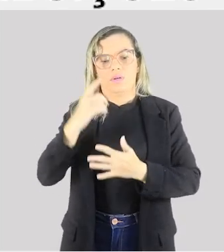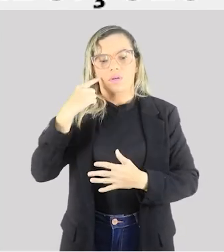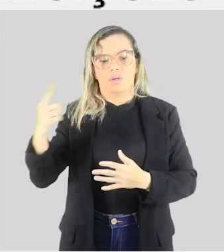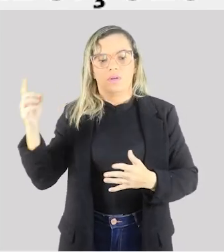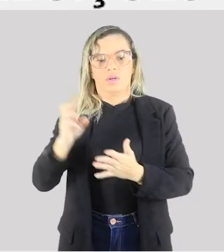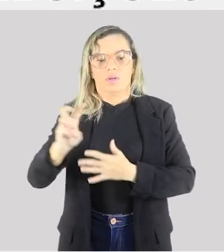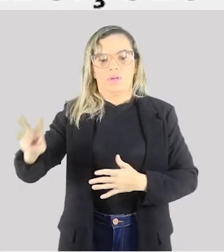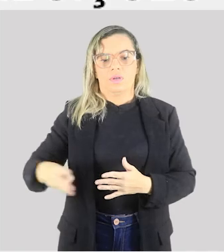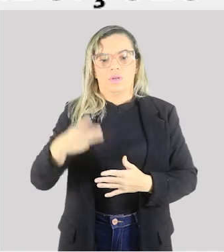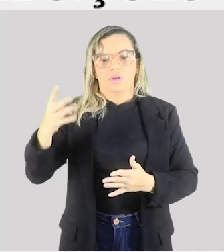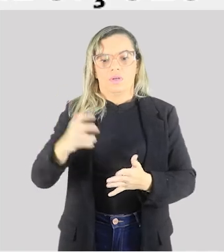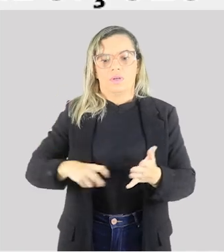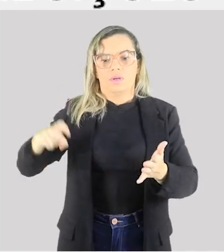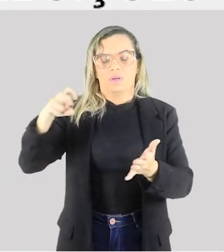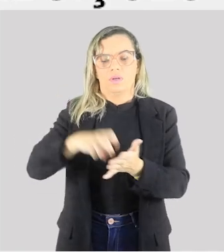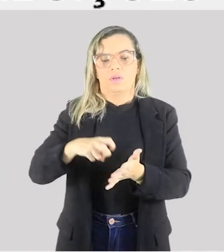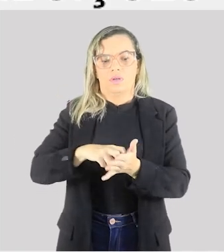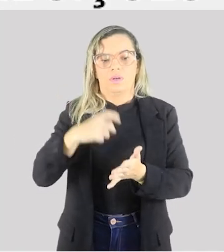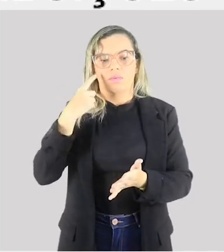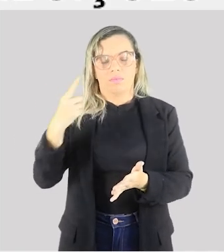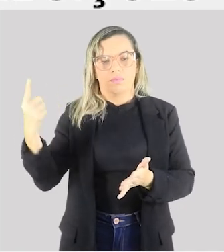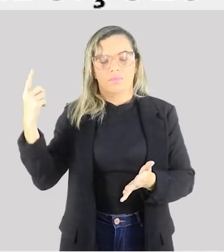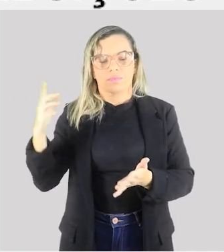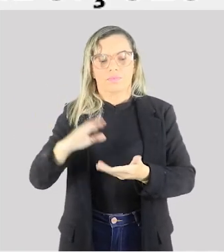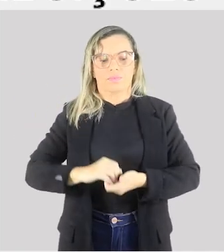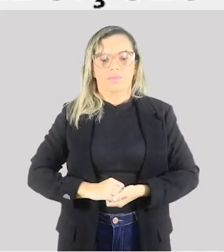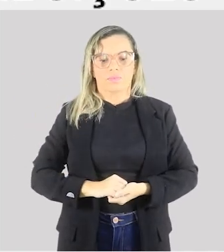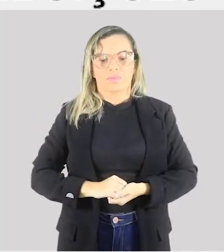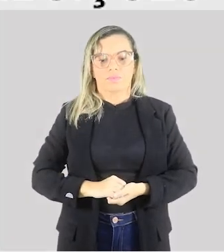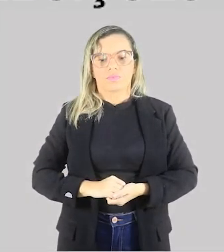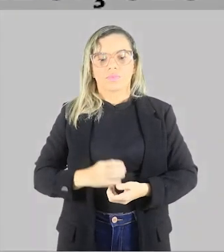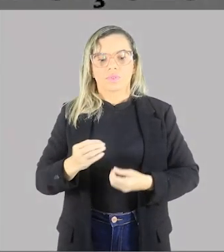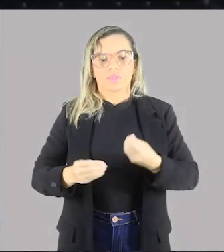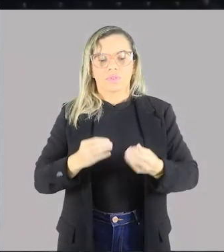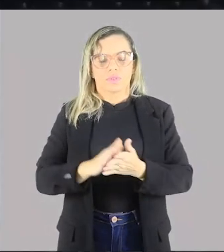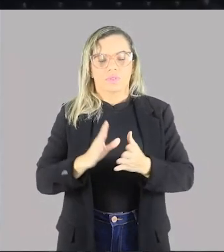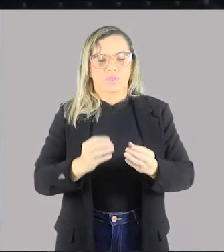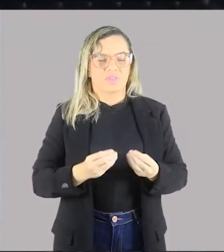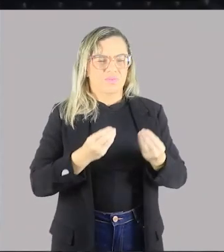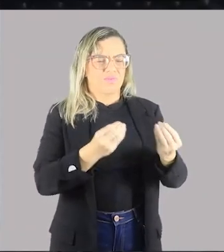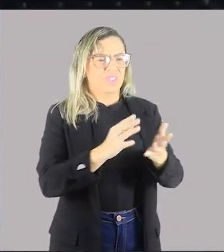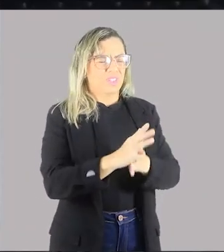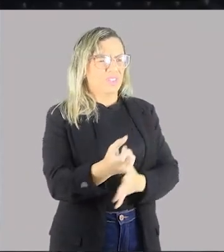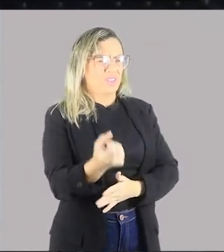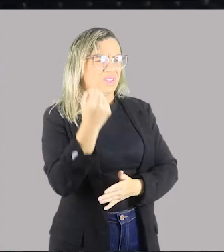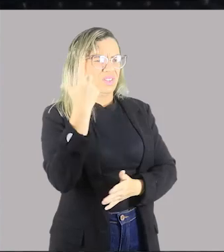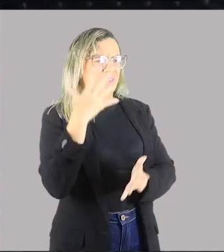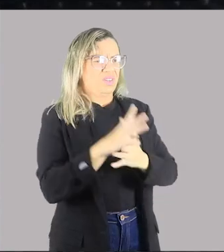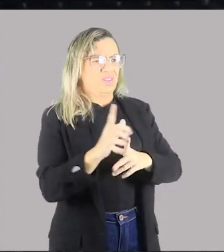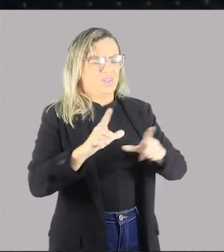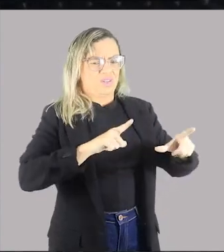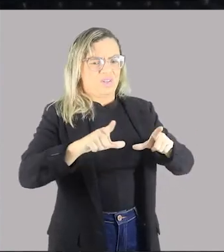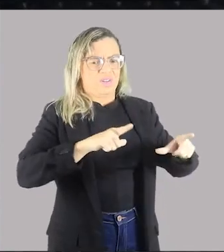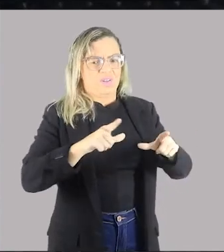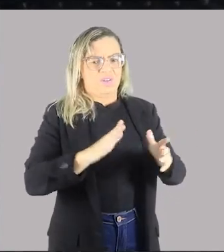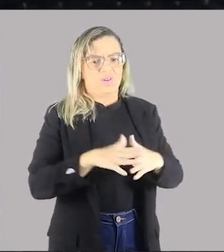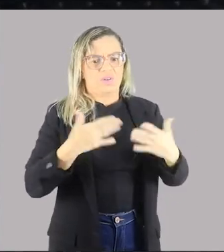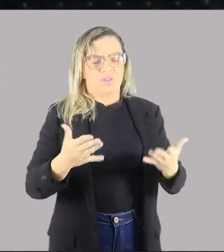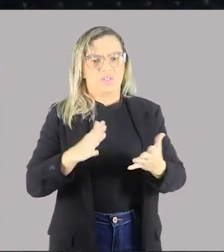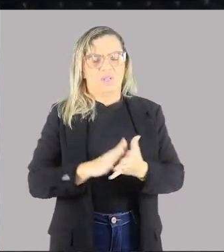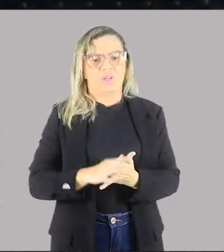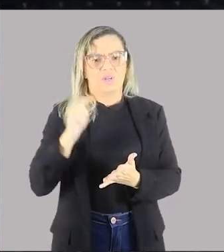infrações puníveis com sanção, perfeito? Atribuições estranhas ao cargo. Você